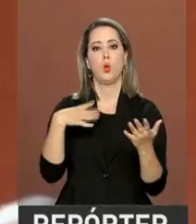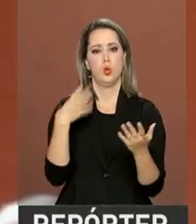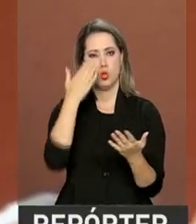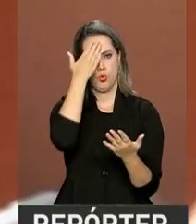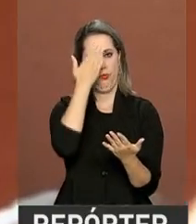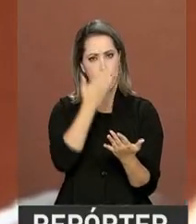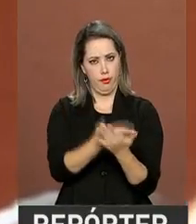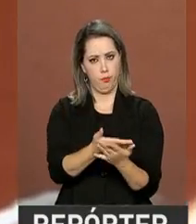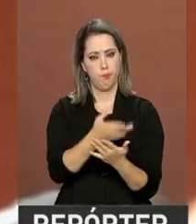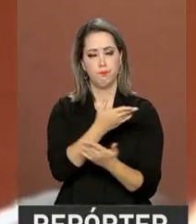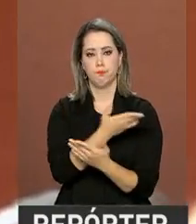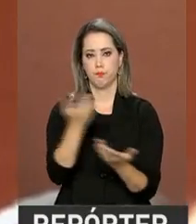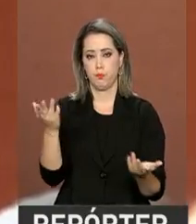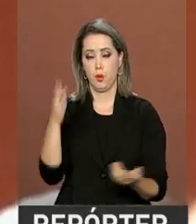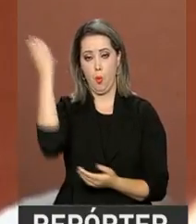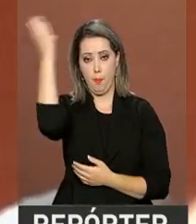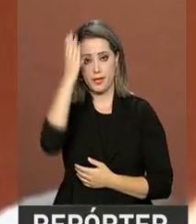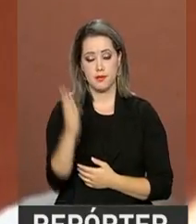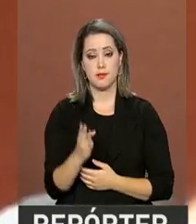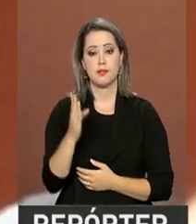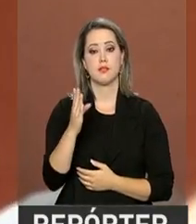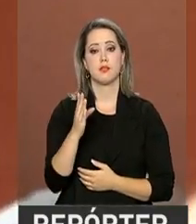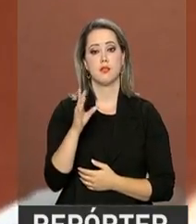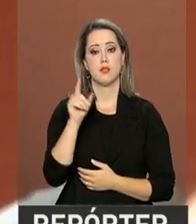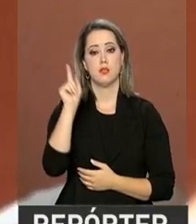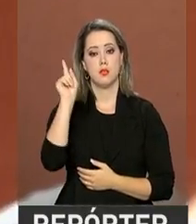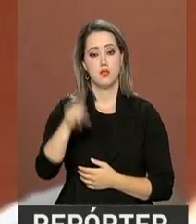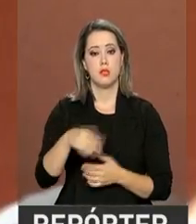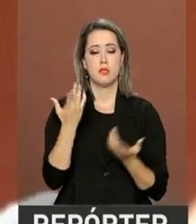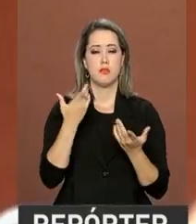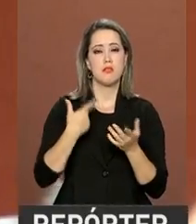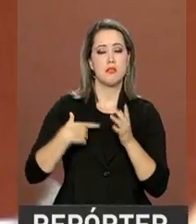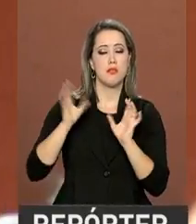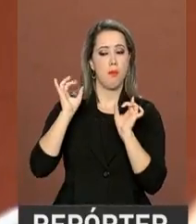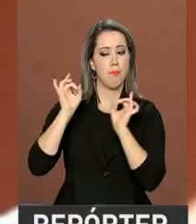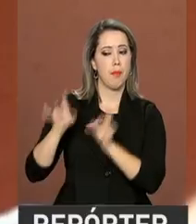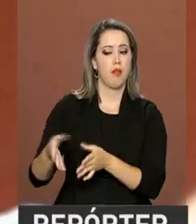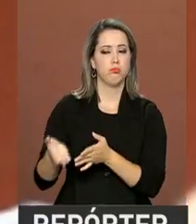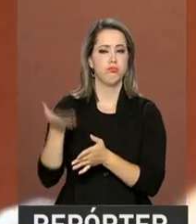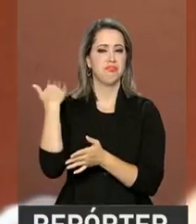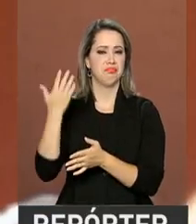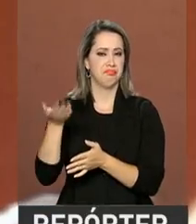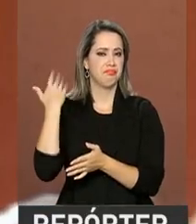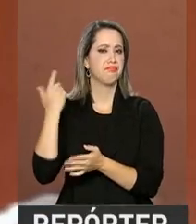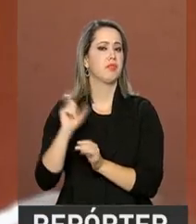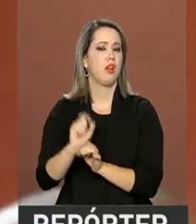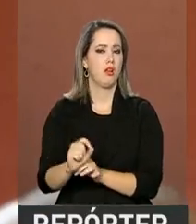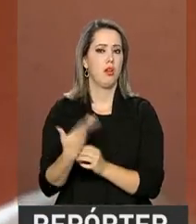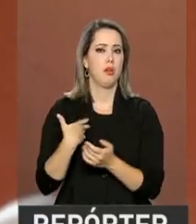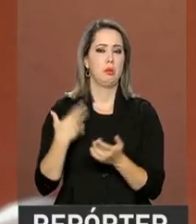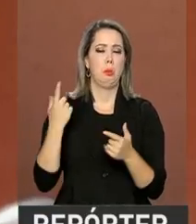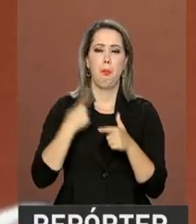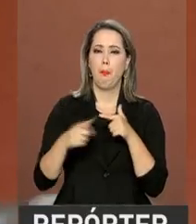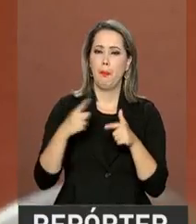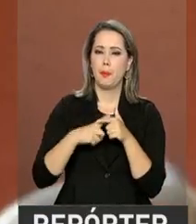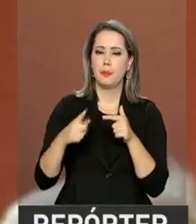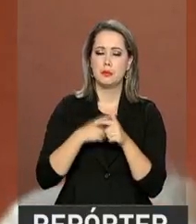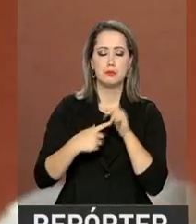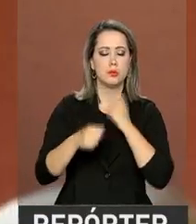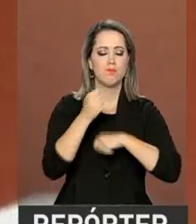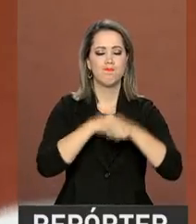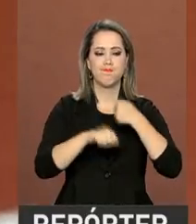sem medo de errar deixando para trás uma severa crise de sua